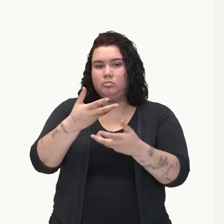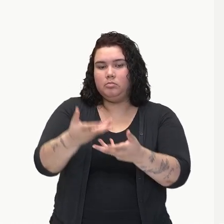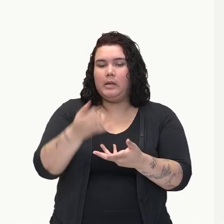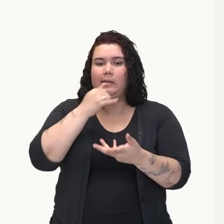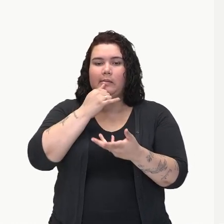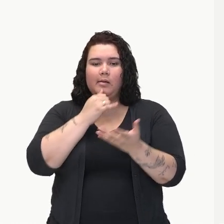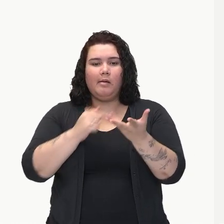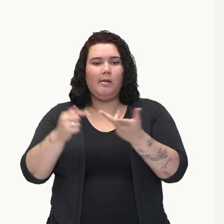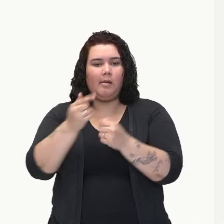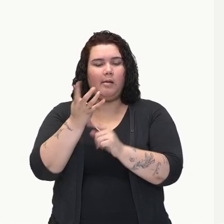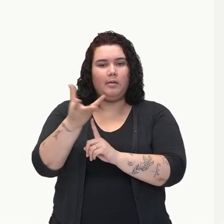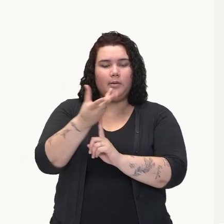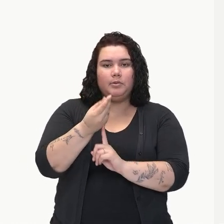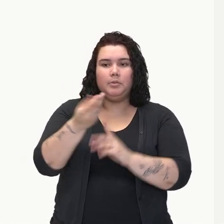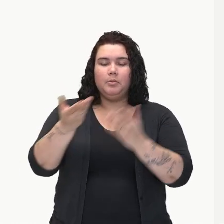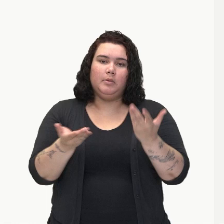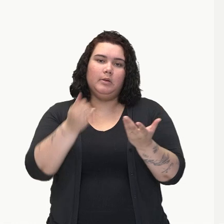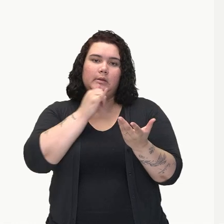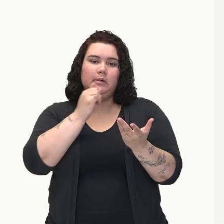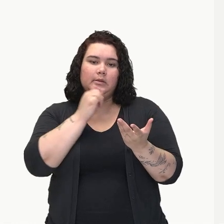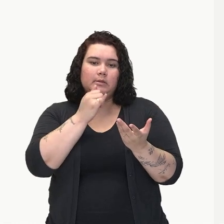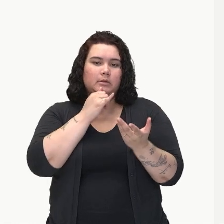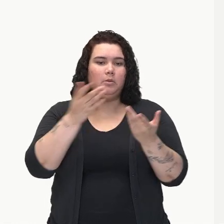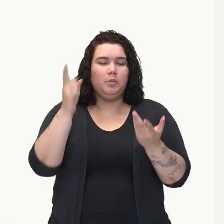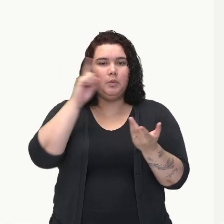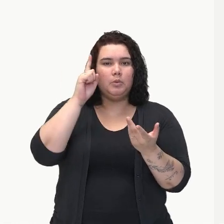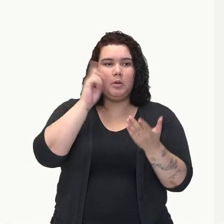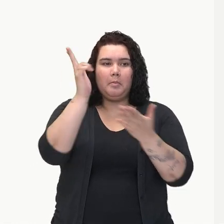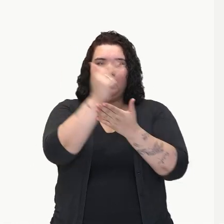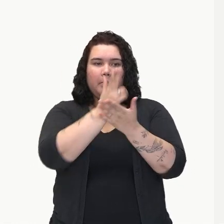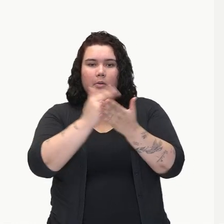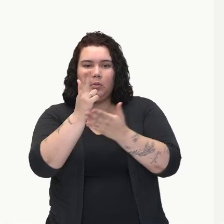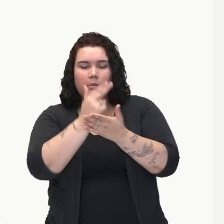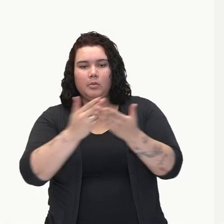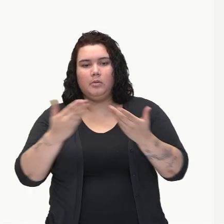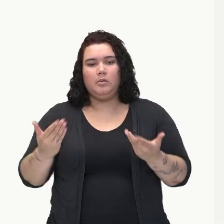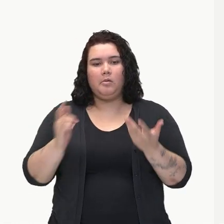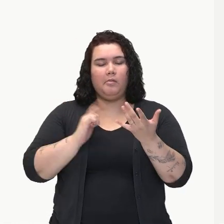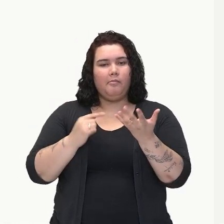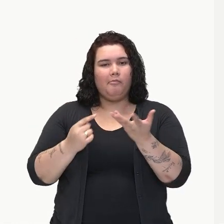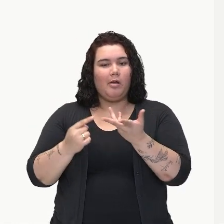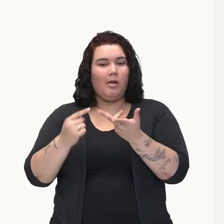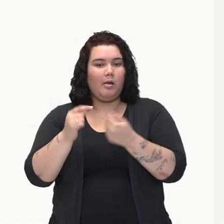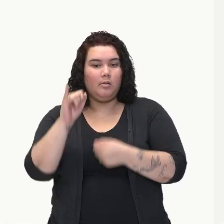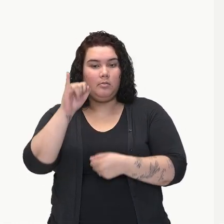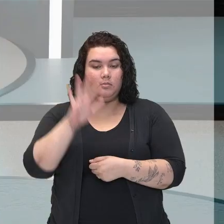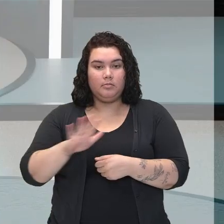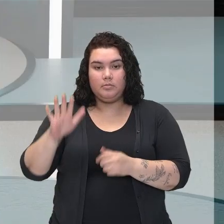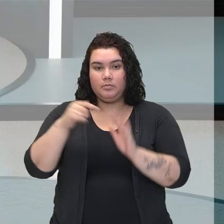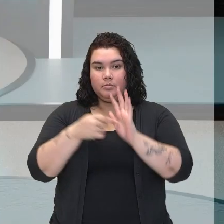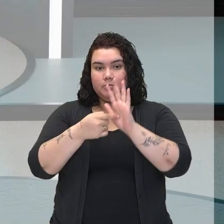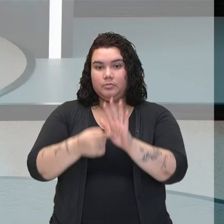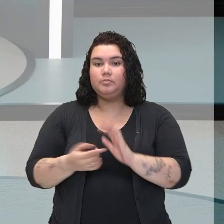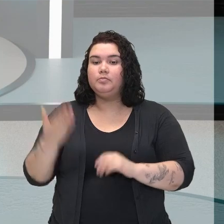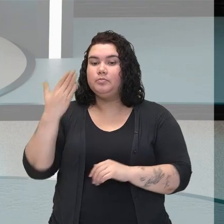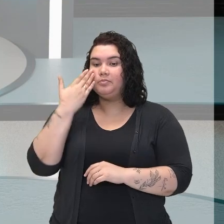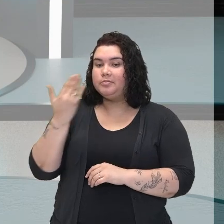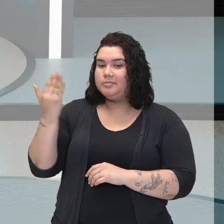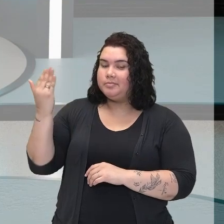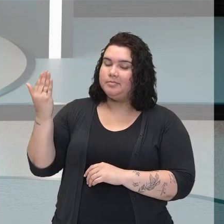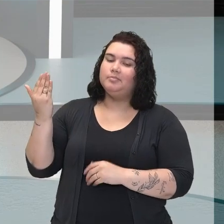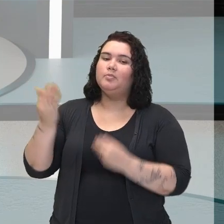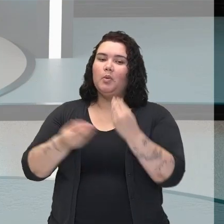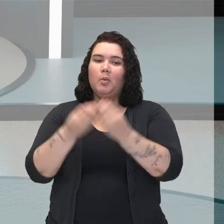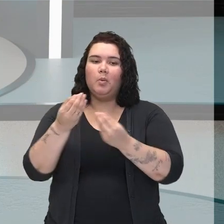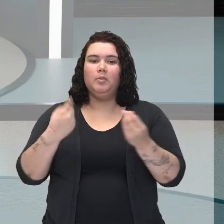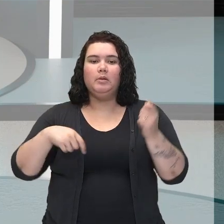várias produções, a gente pode ver no nosso dia a dia, na pintura, e a gente tem uma série de imagens aqui para vocês que mostram um pouco como a gente